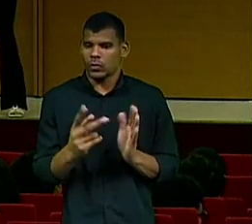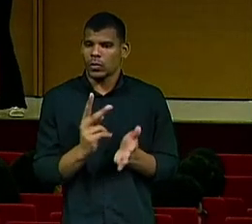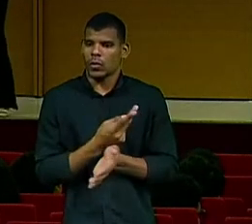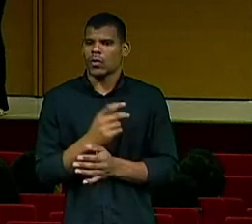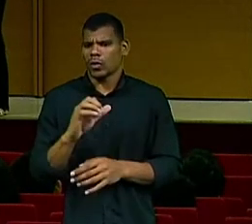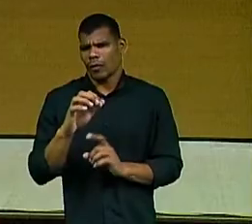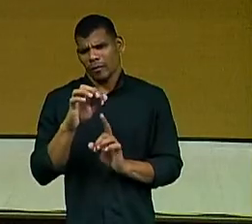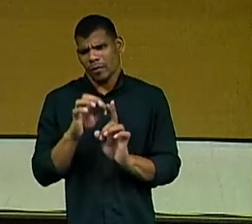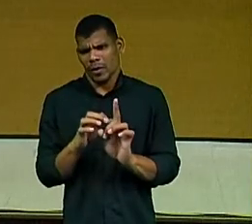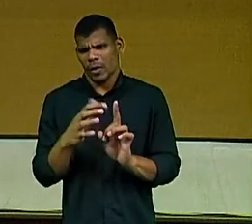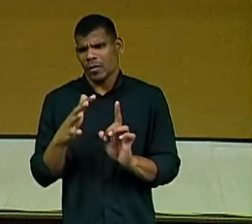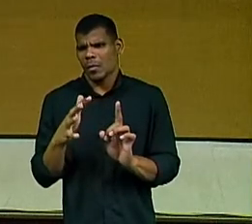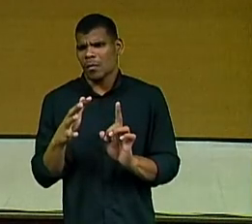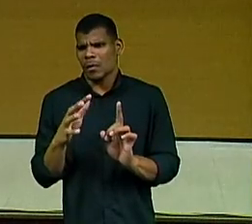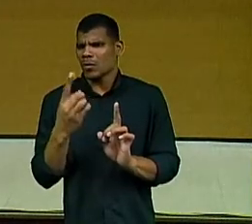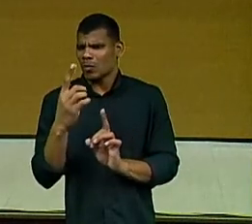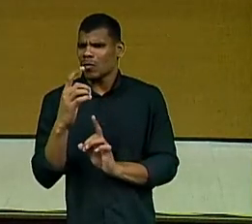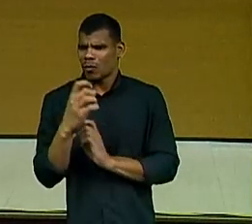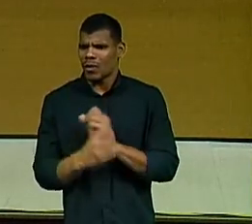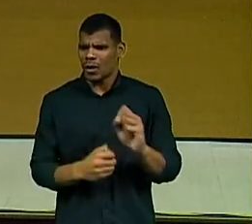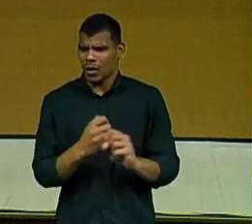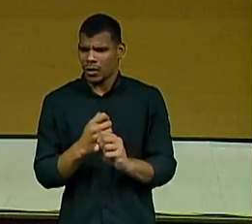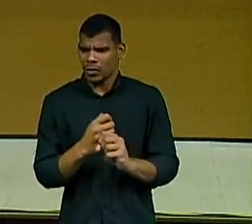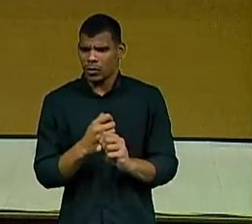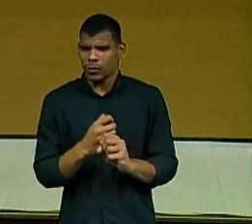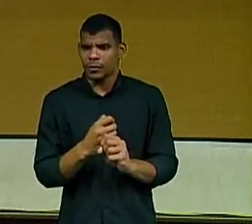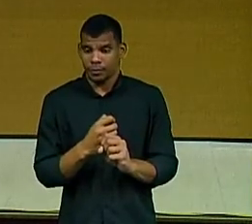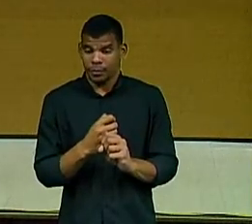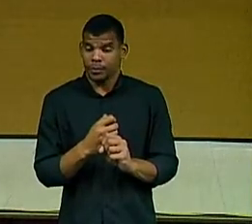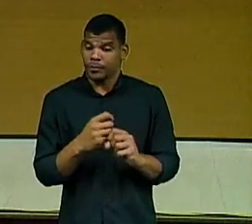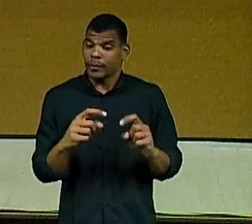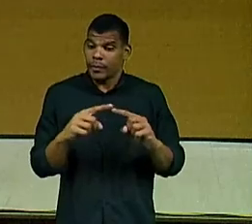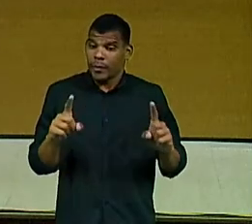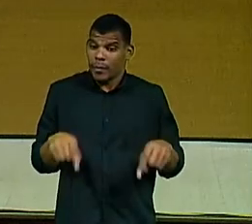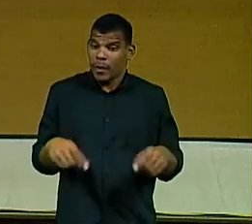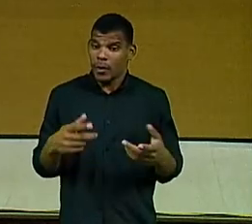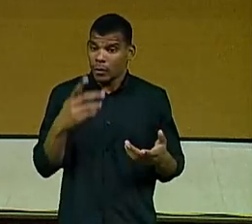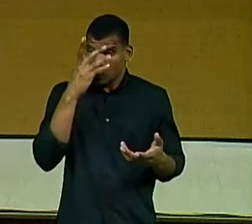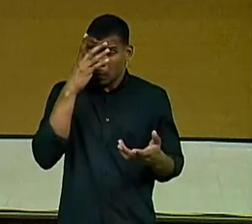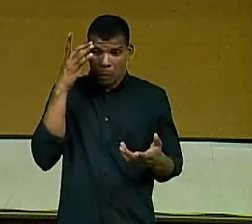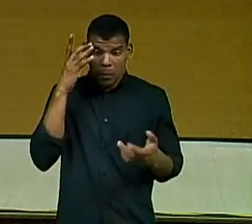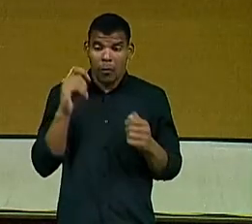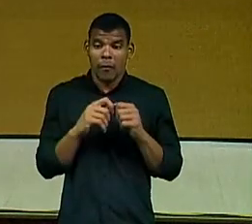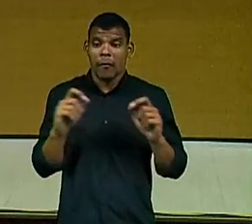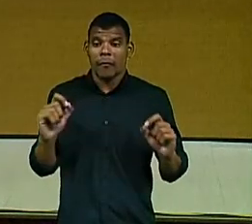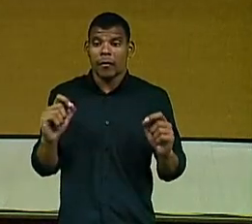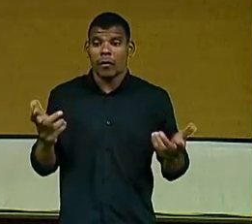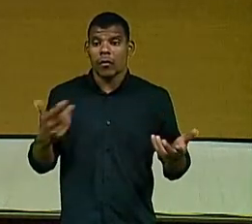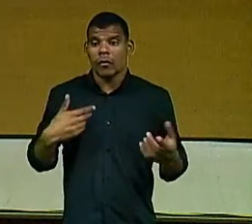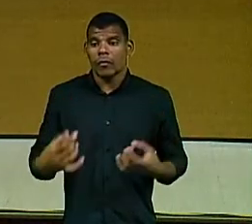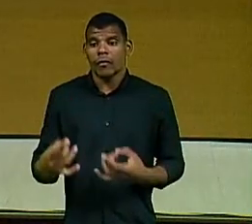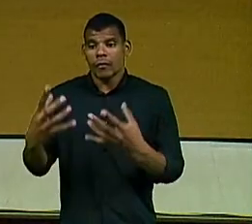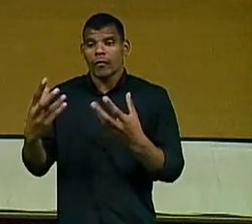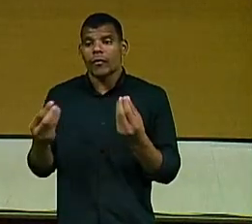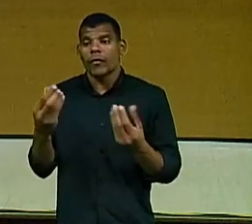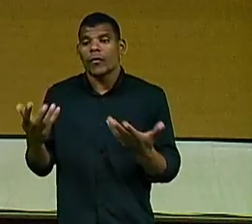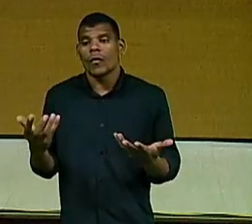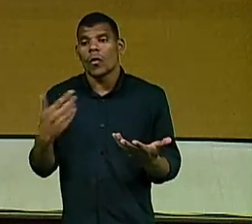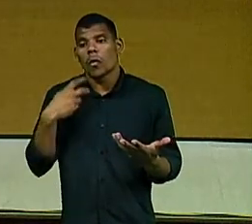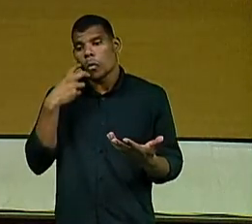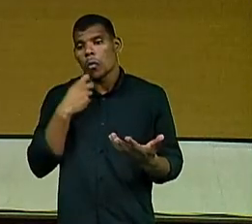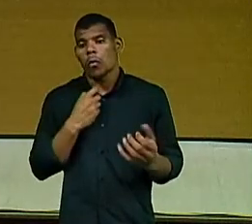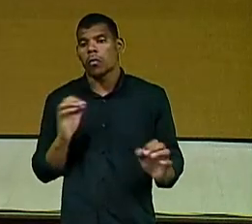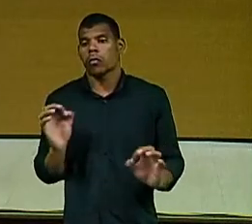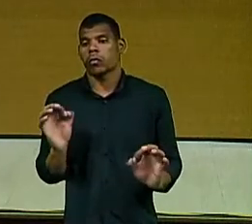meses um ano que esse Plano Cruzado E aí os fornecedores de mercadorias eles passaram a